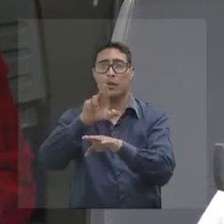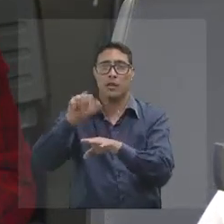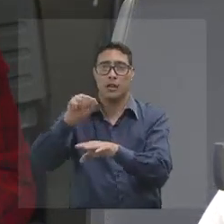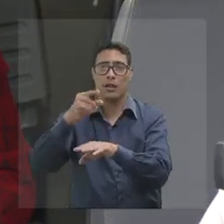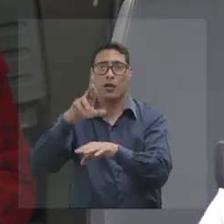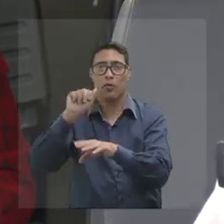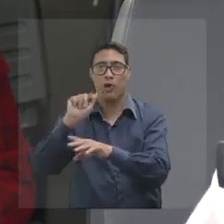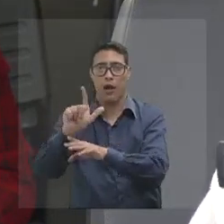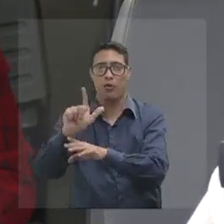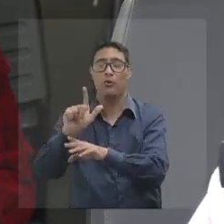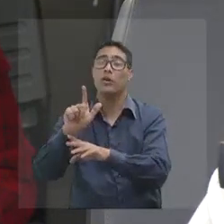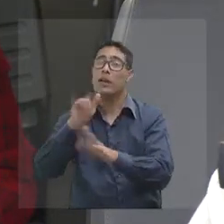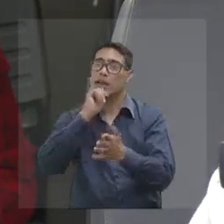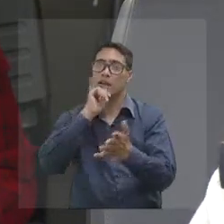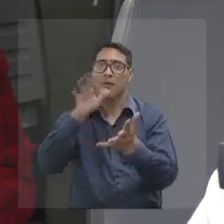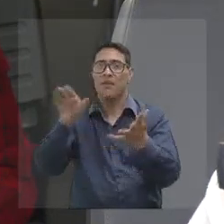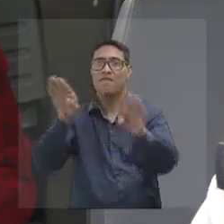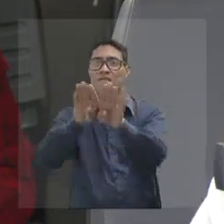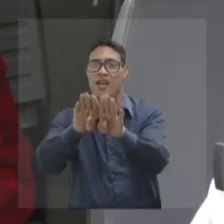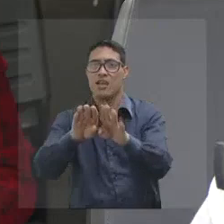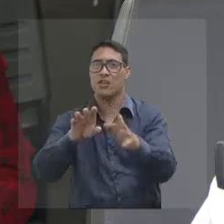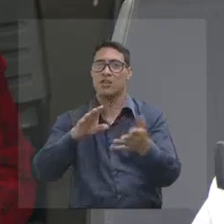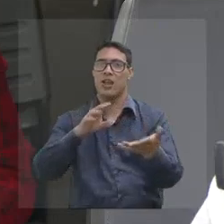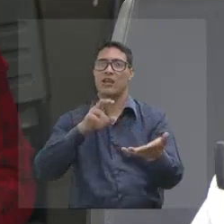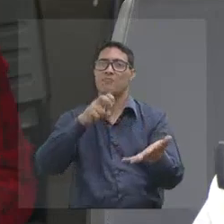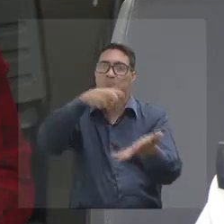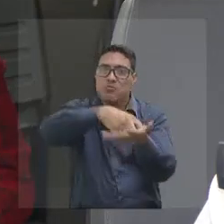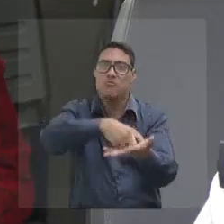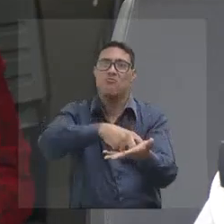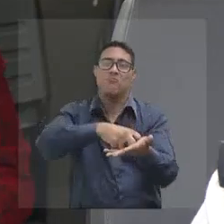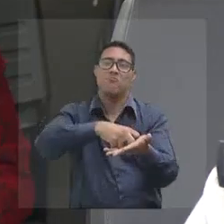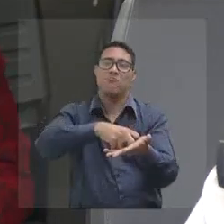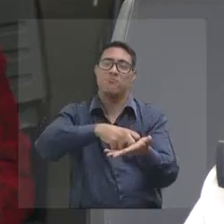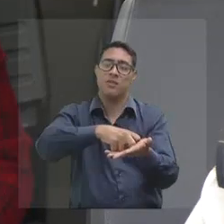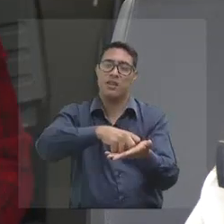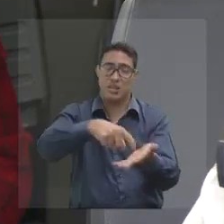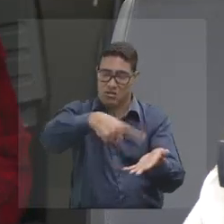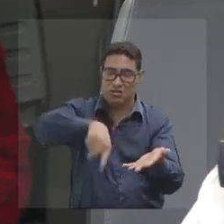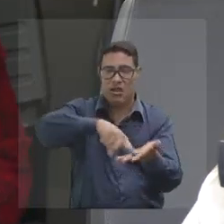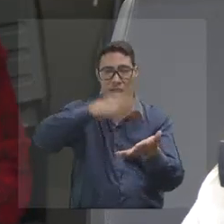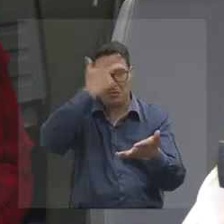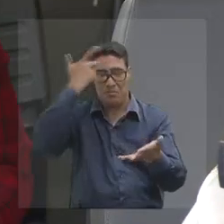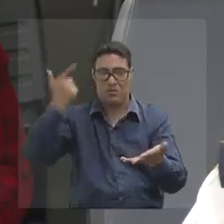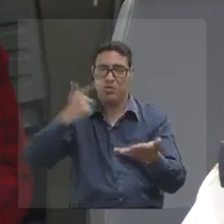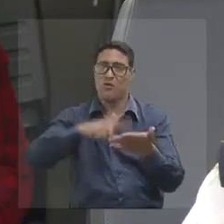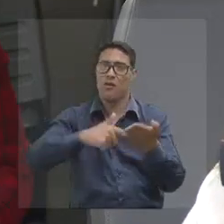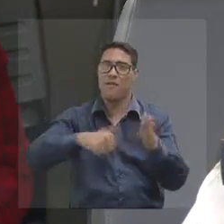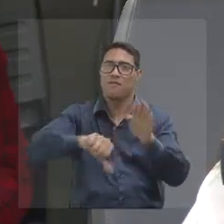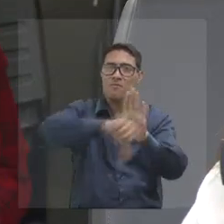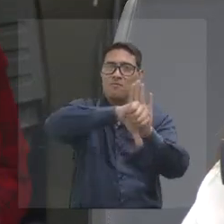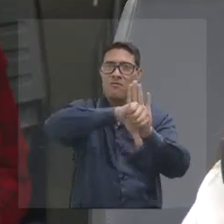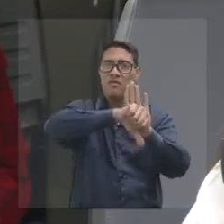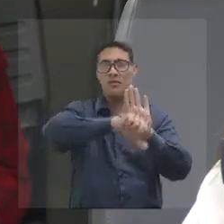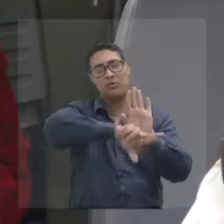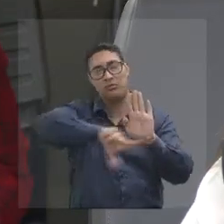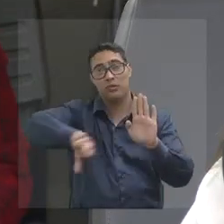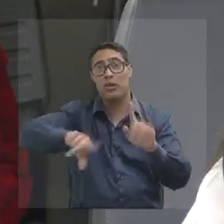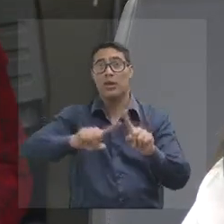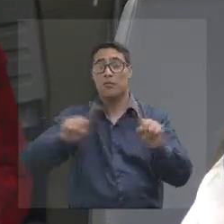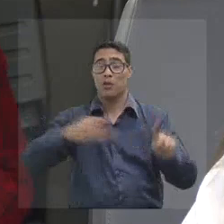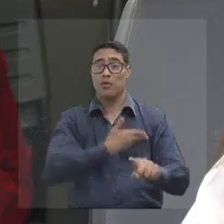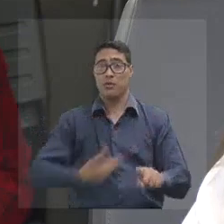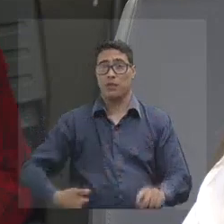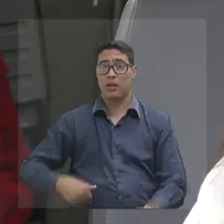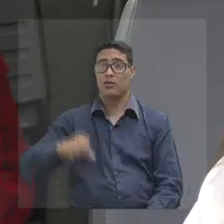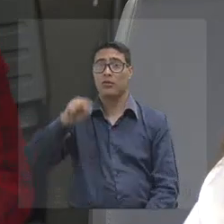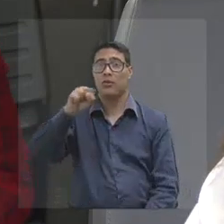ao invés de punir esses criminosos mineradores criminosos o estado vai lá